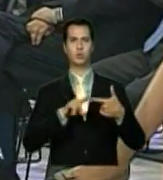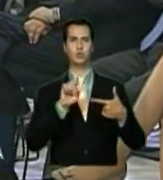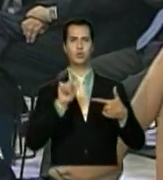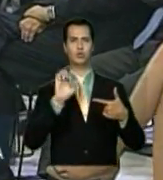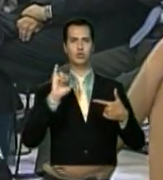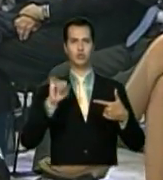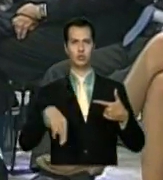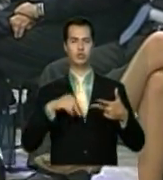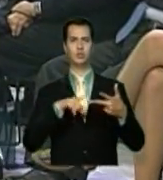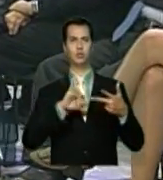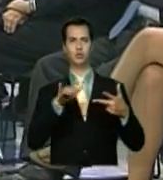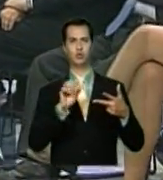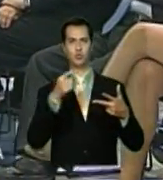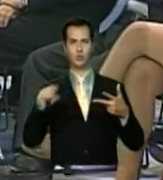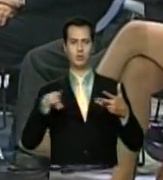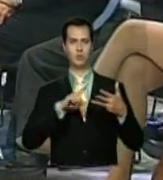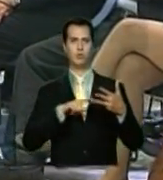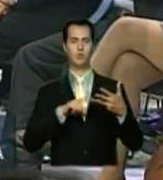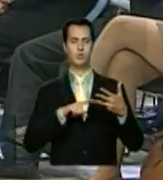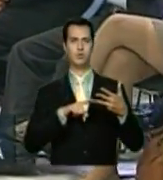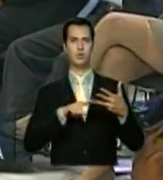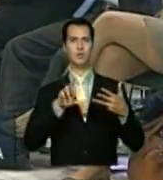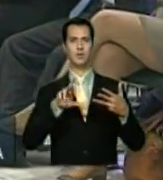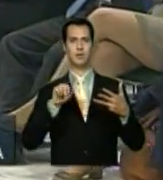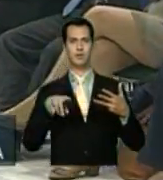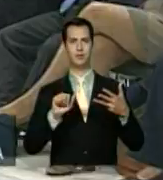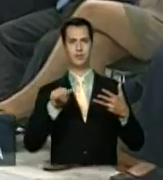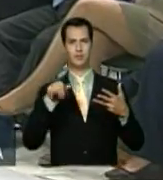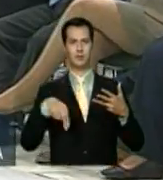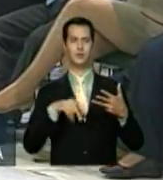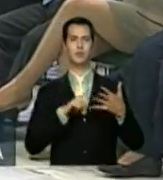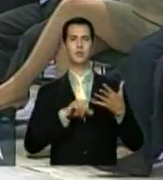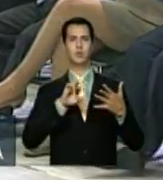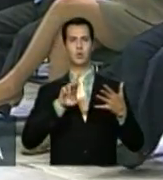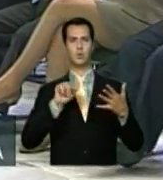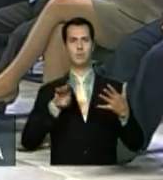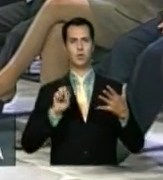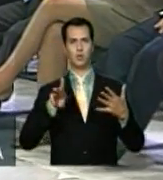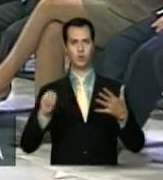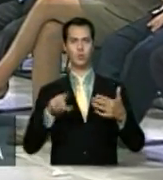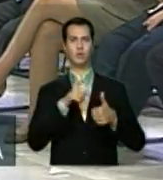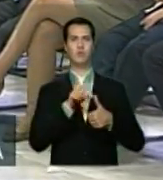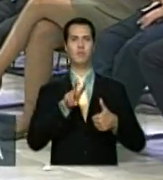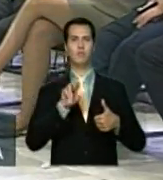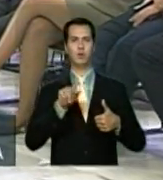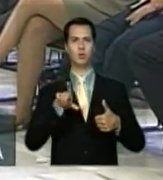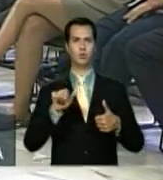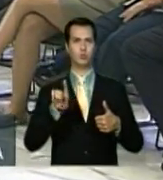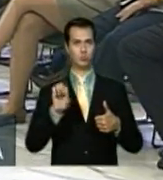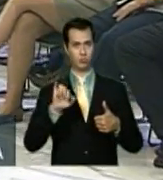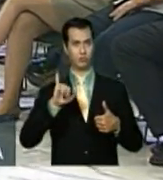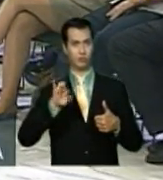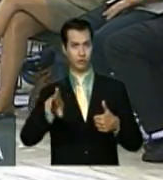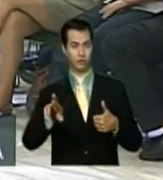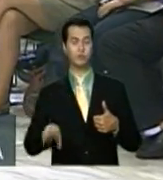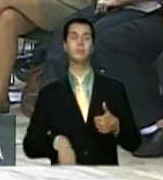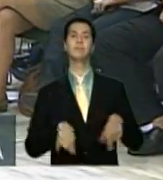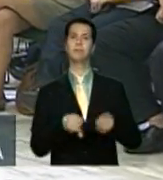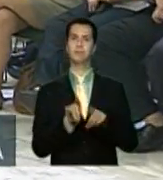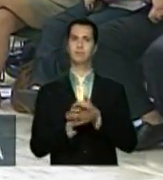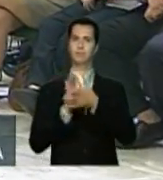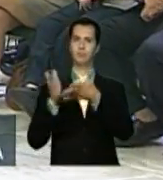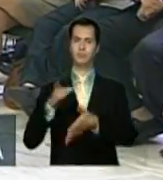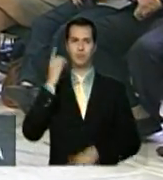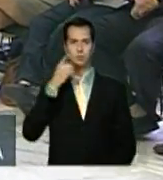argelo João Ribeiro Jorge Viana Renan Calheiros Romero Jucá e Valdir RP comprimentar o deputado Arlindo